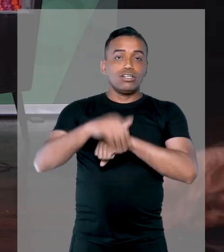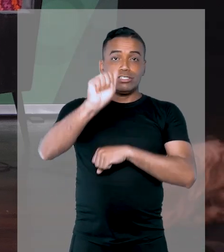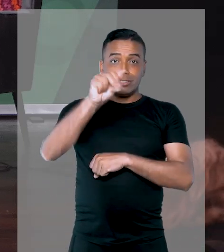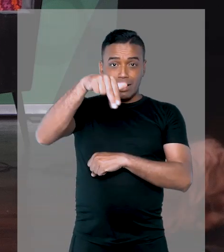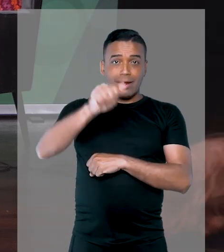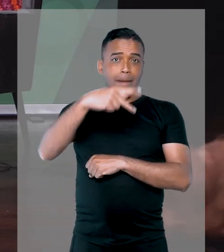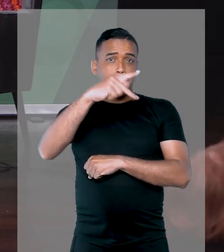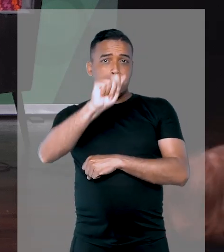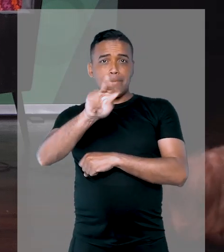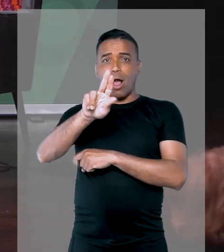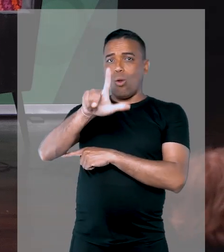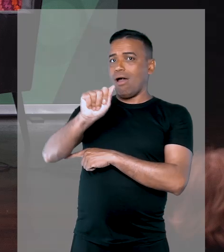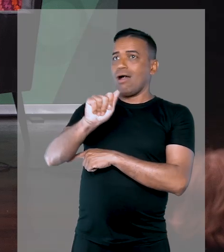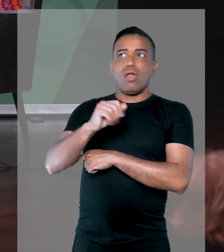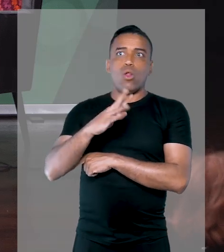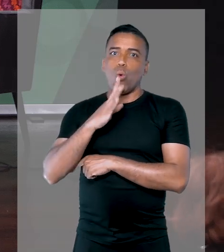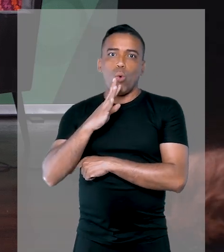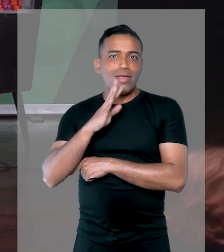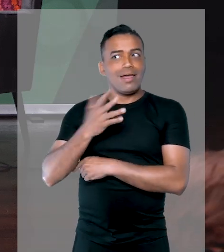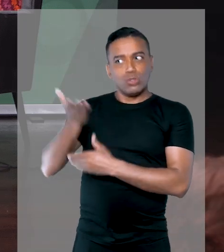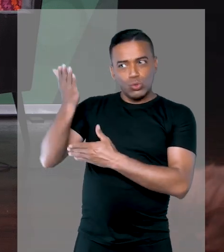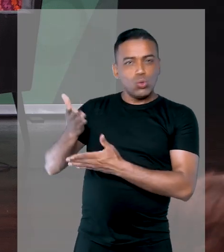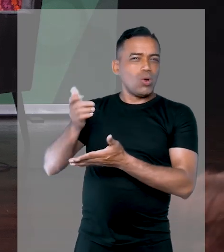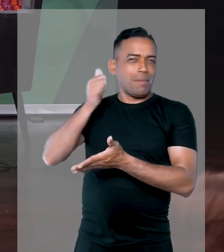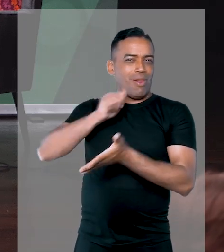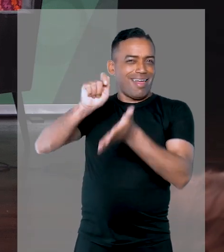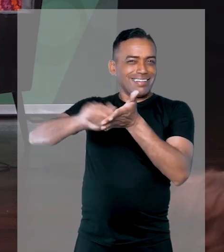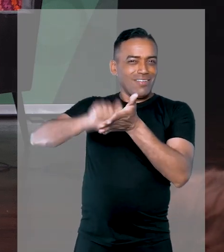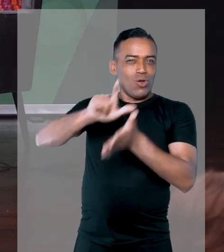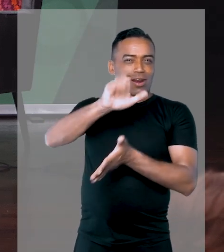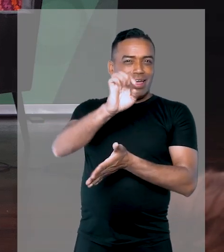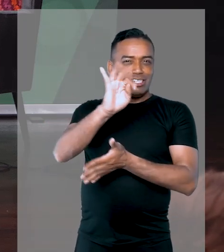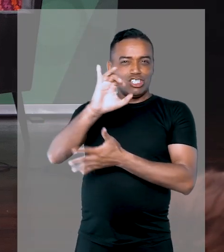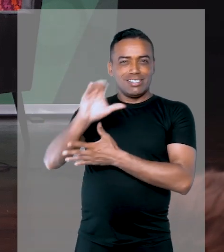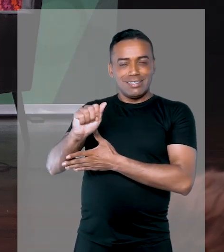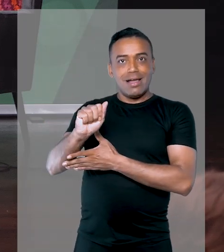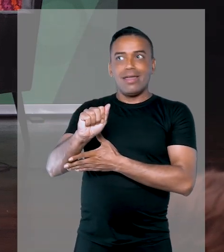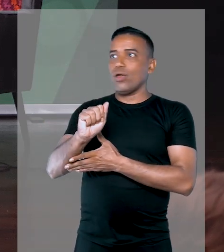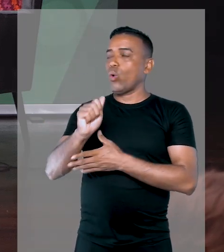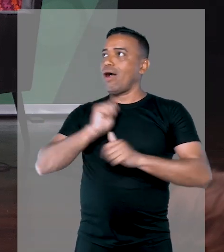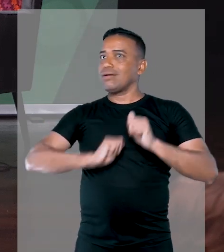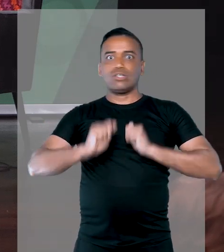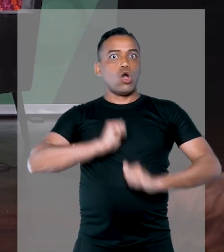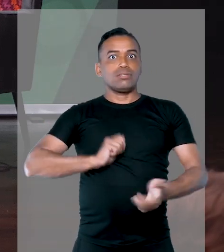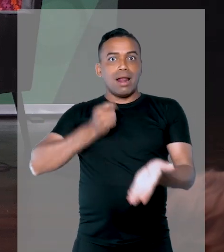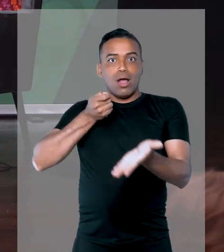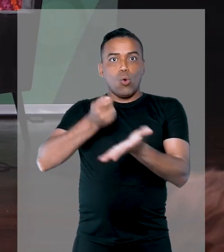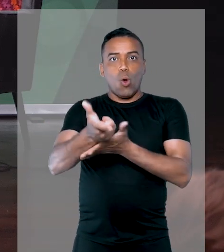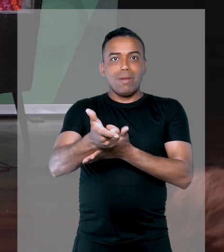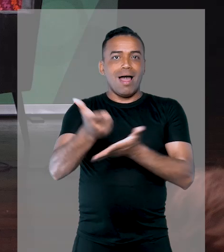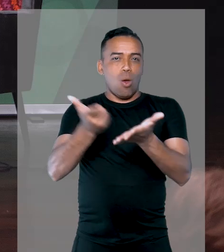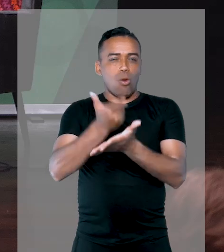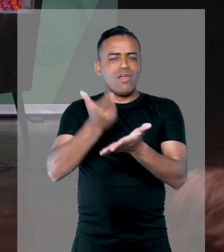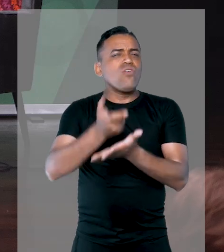Paula. Não conheço ainda a Letícia. Estou, assim, ansiosa para comprar o livro.